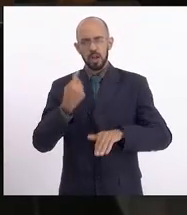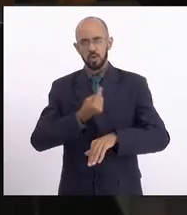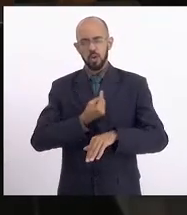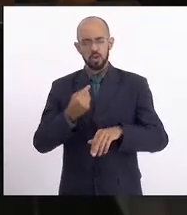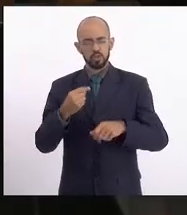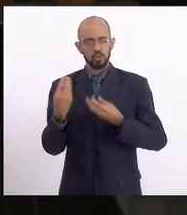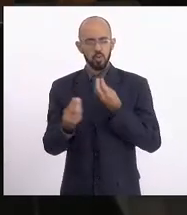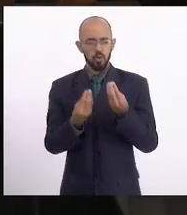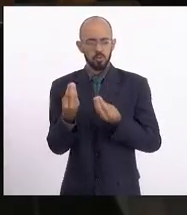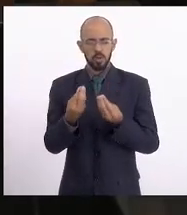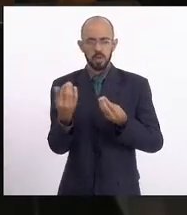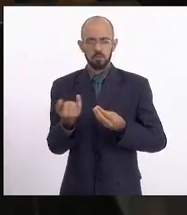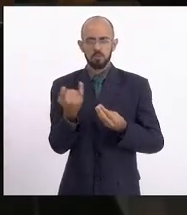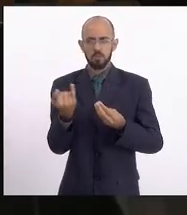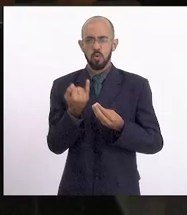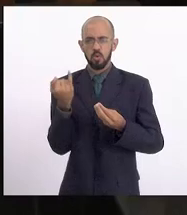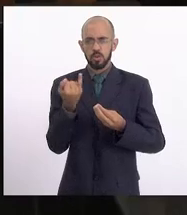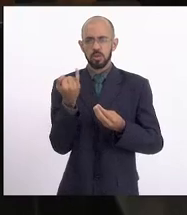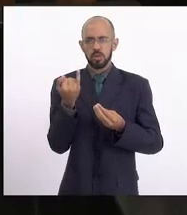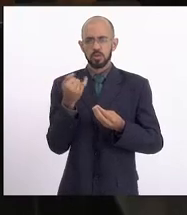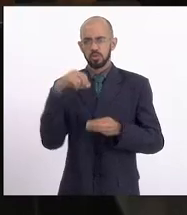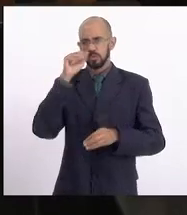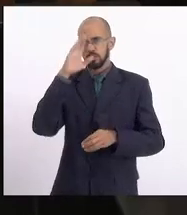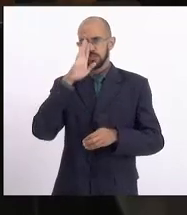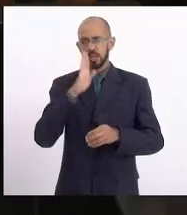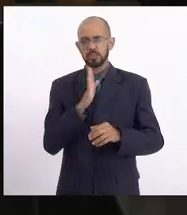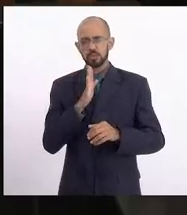quão importante é o Brasil estar